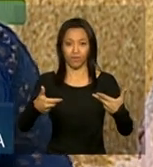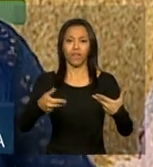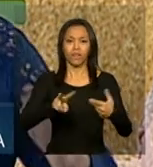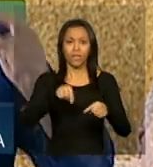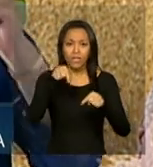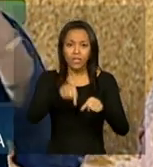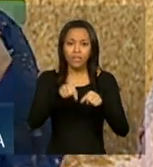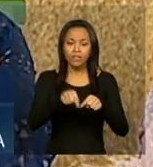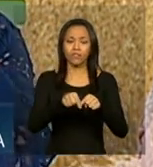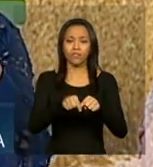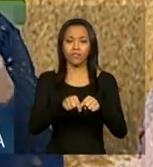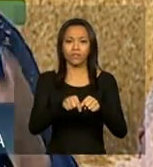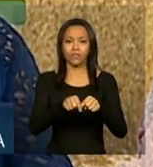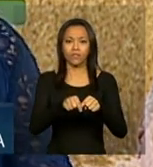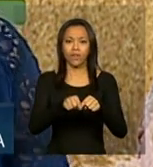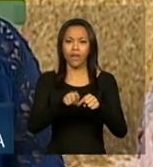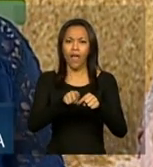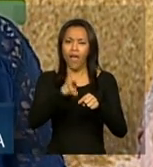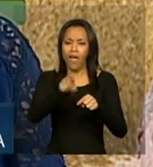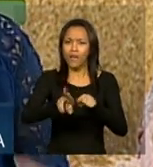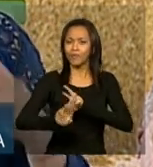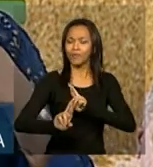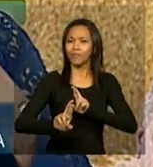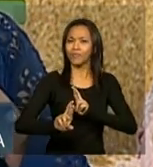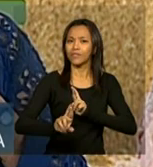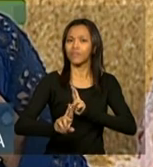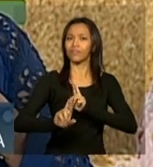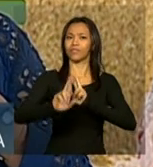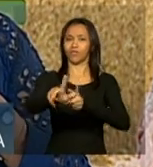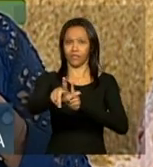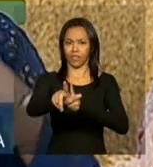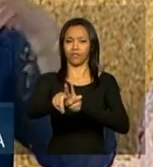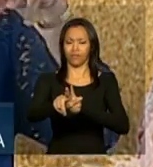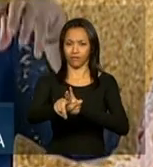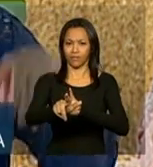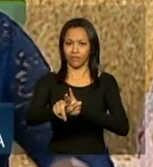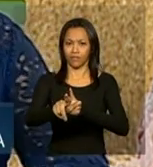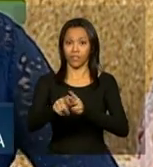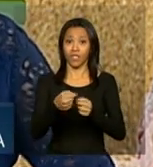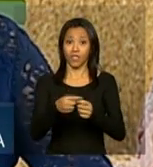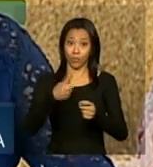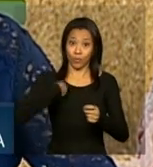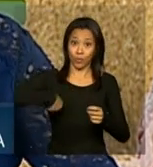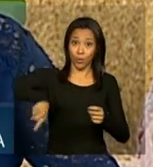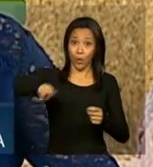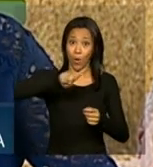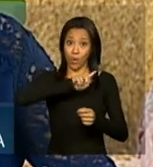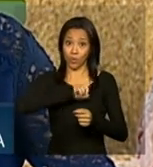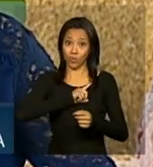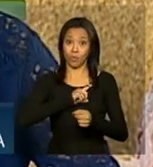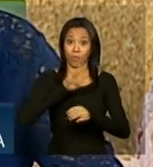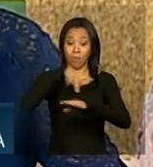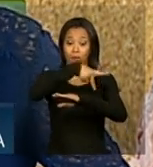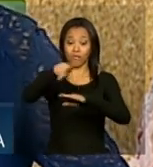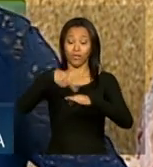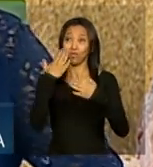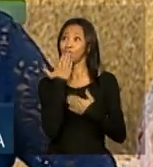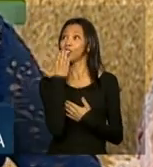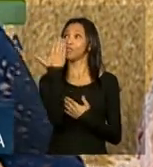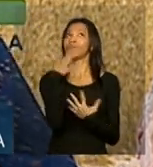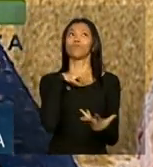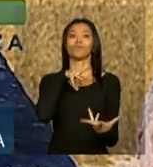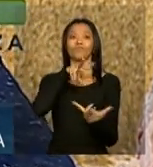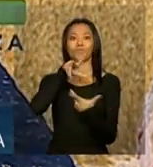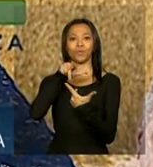dar o diferencial do posicionamento do nosso país diante do mundo. O